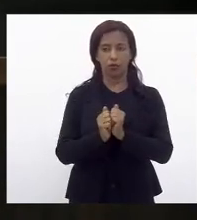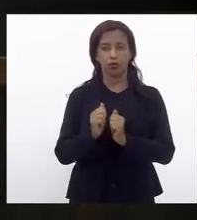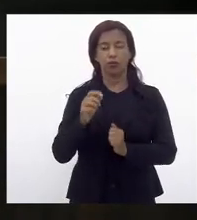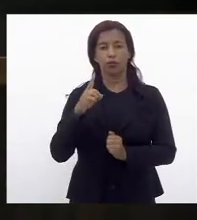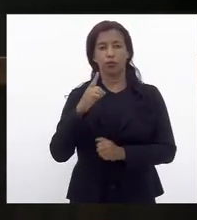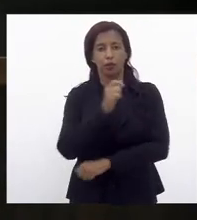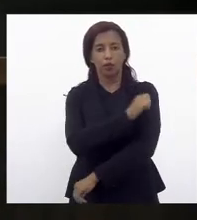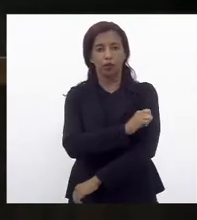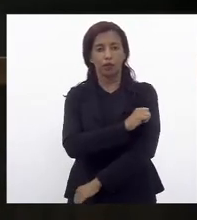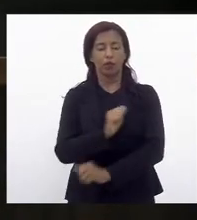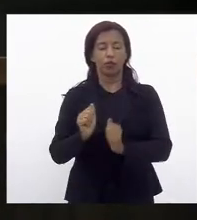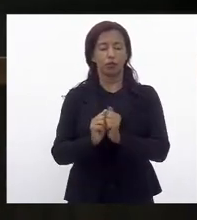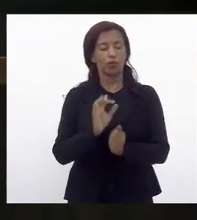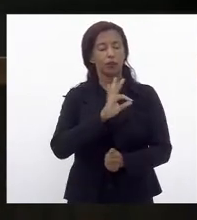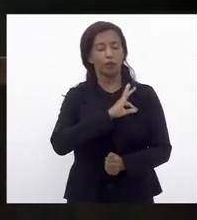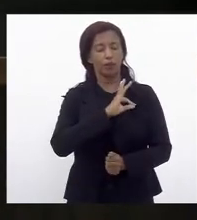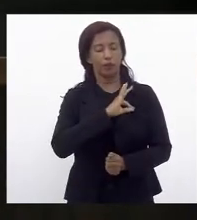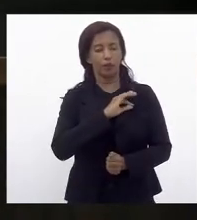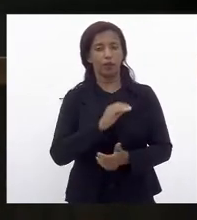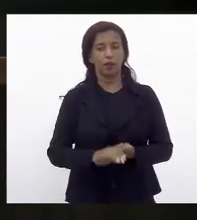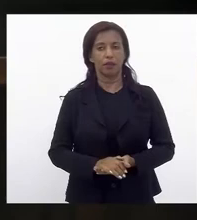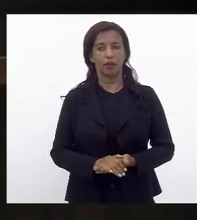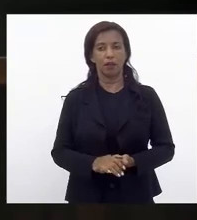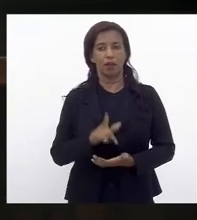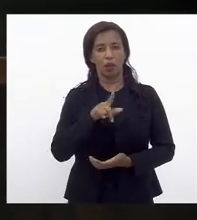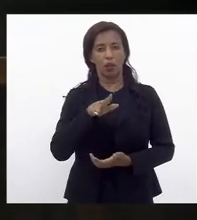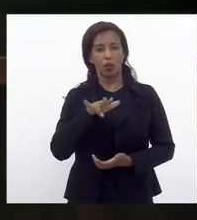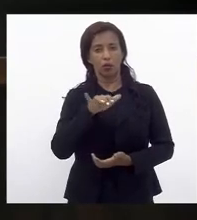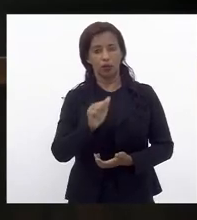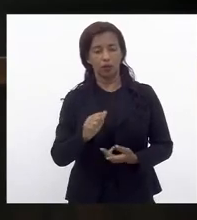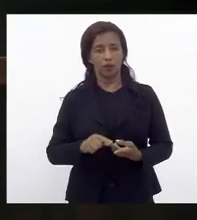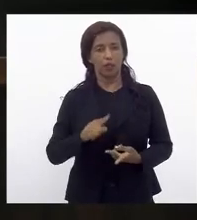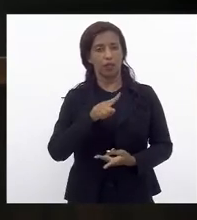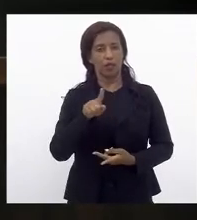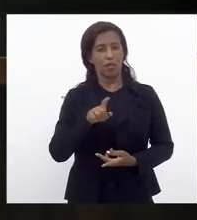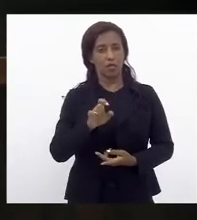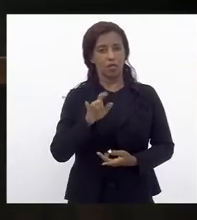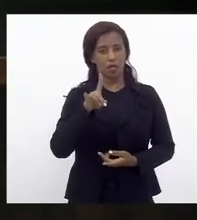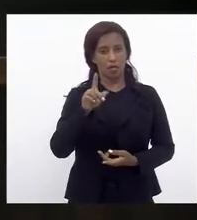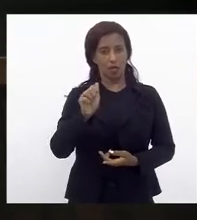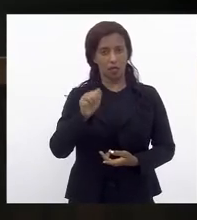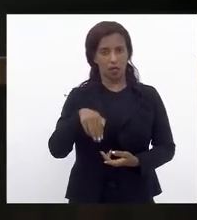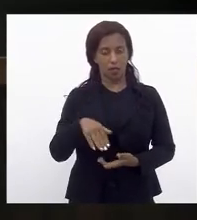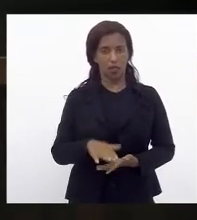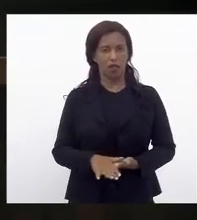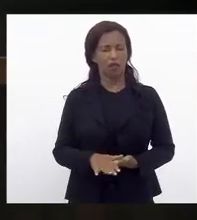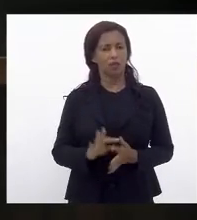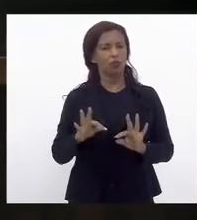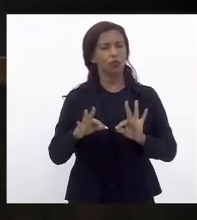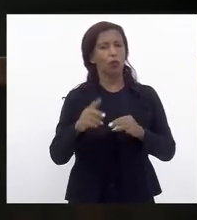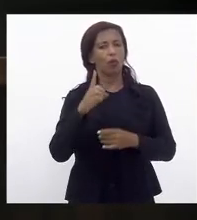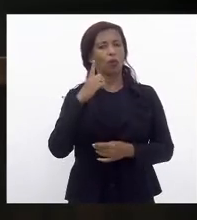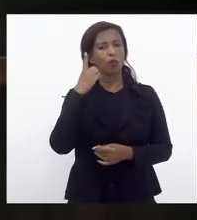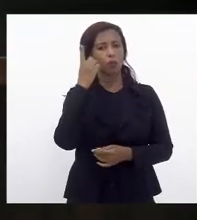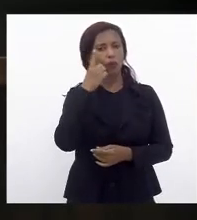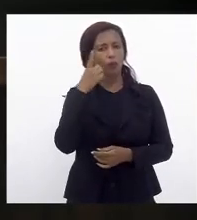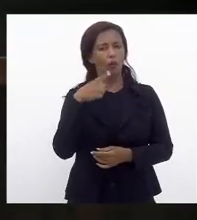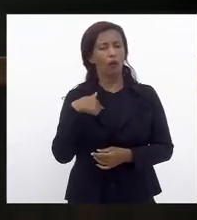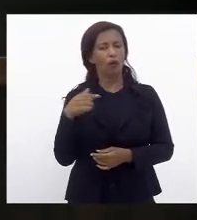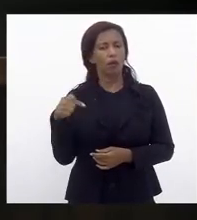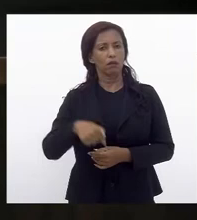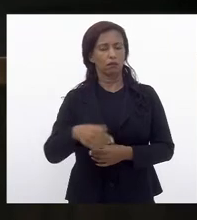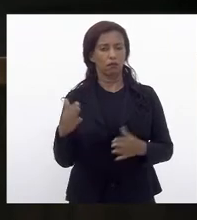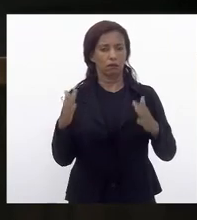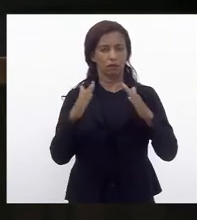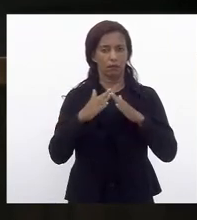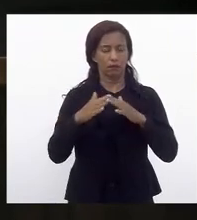enfermeira Regiane, deputada Marta Rocha, a deputada Lucinha, a deputada Zeidan, as deputadas que aqui compõem essa